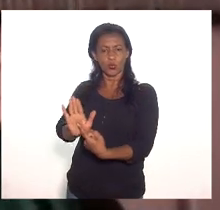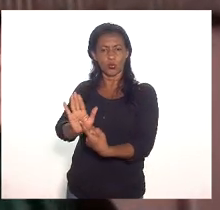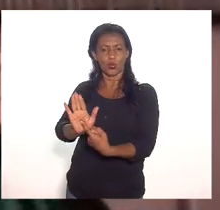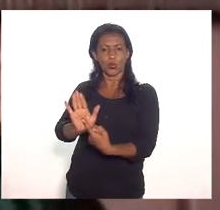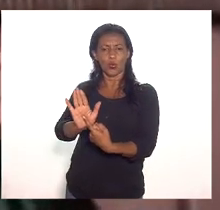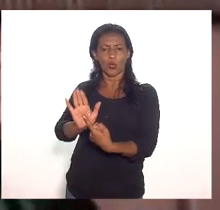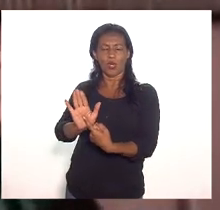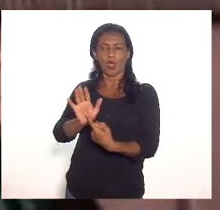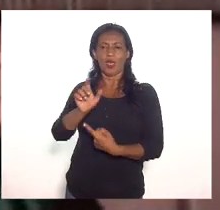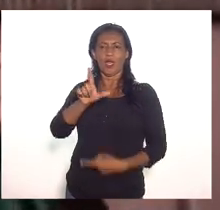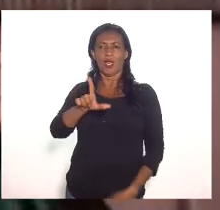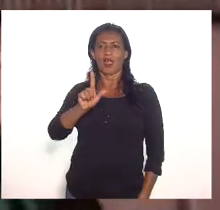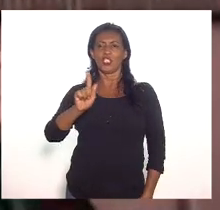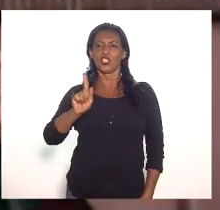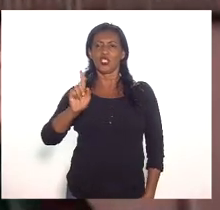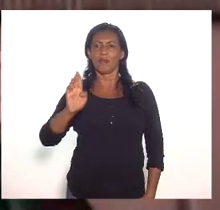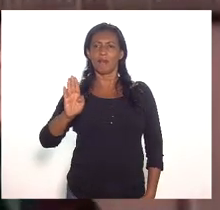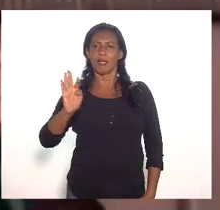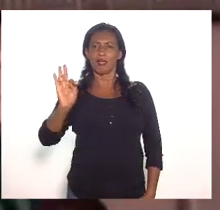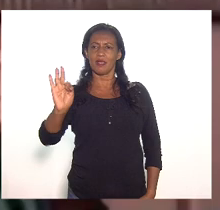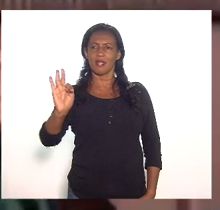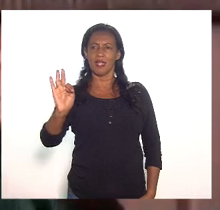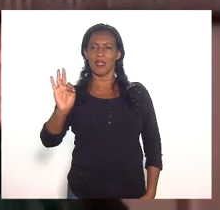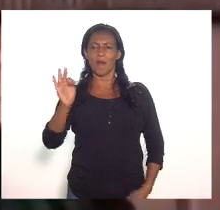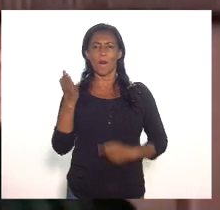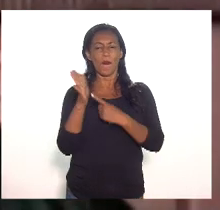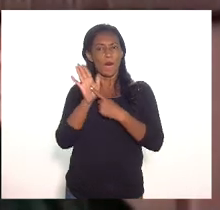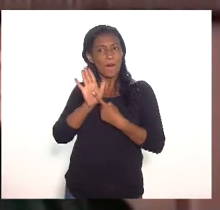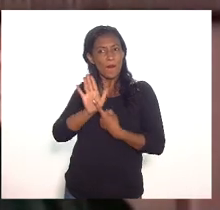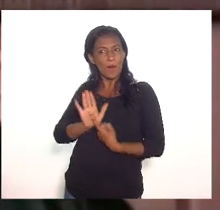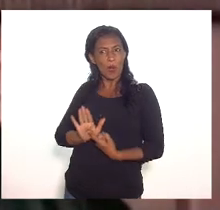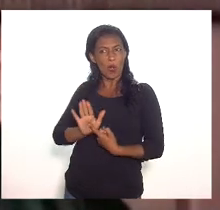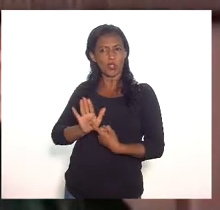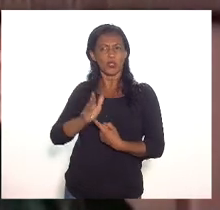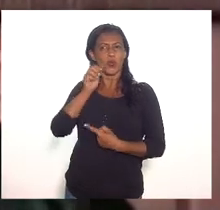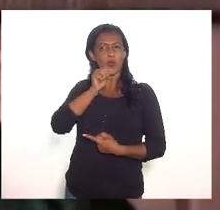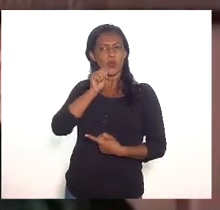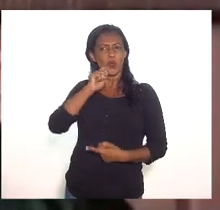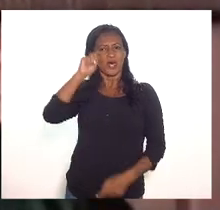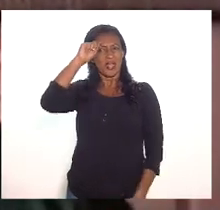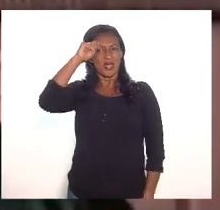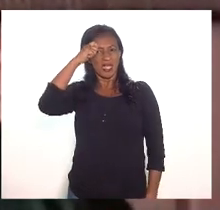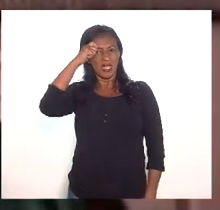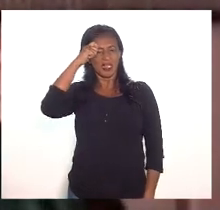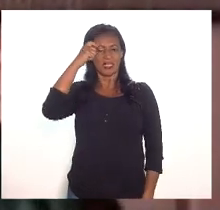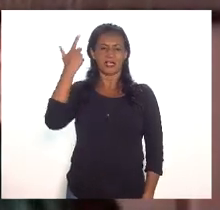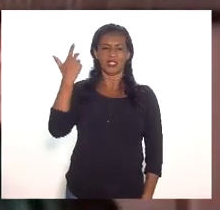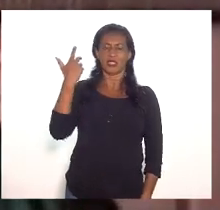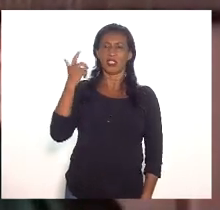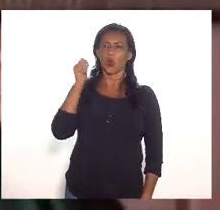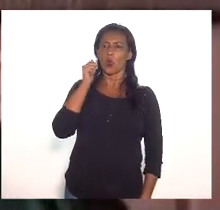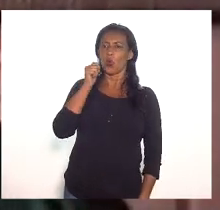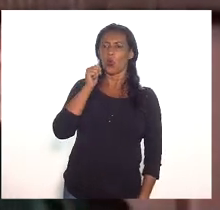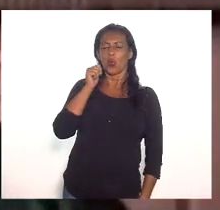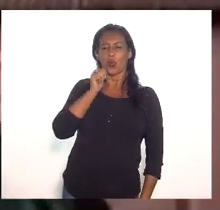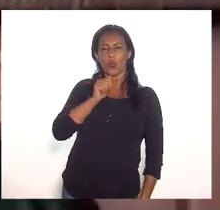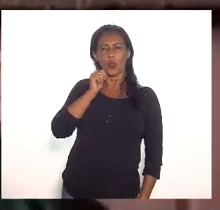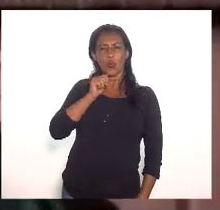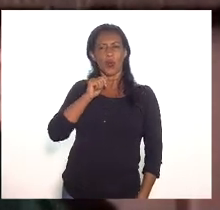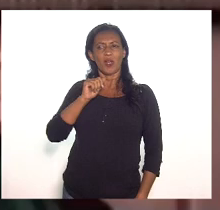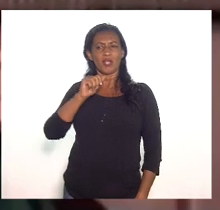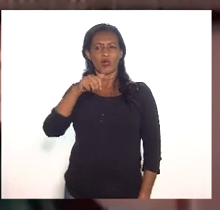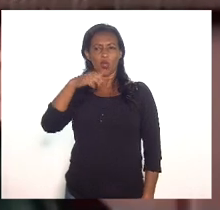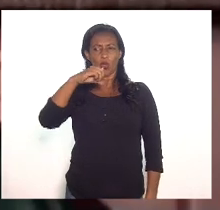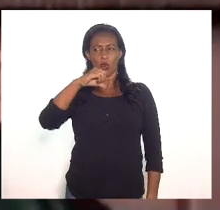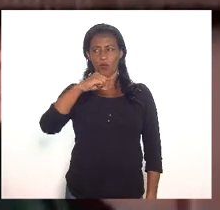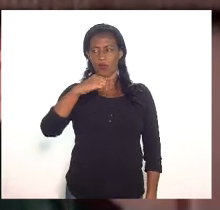população LGBTI+, negros e negras, são os mais atingidos nesse processo, cerca de